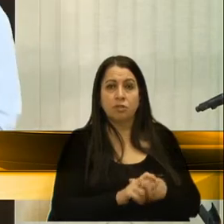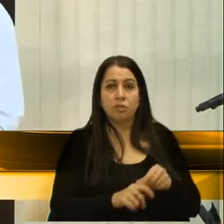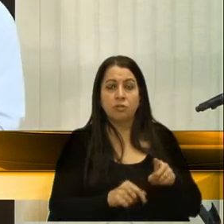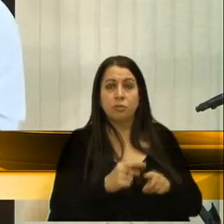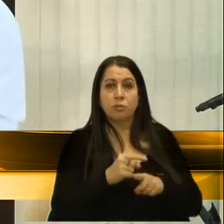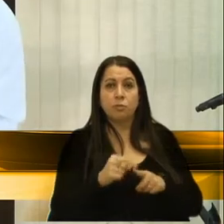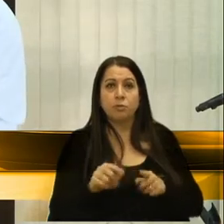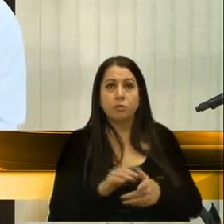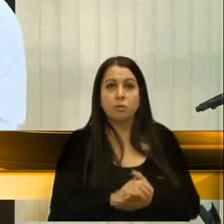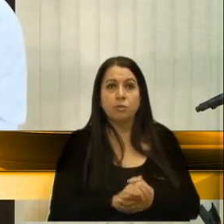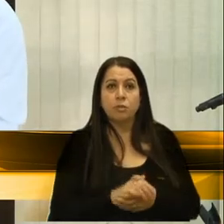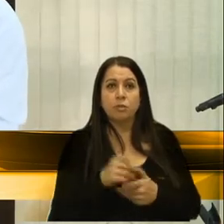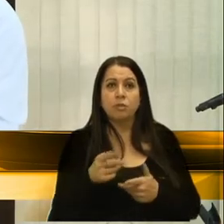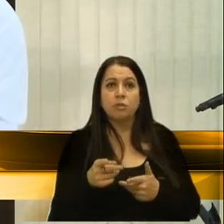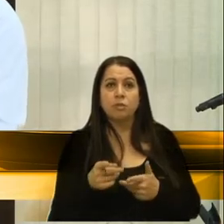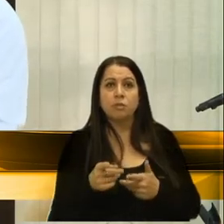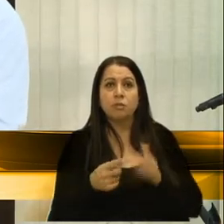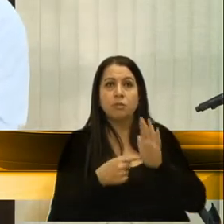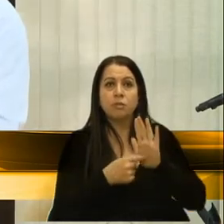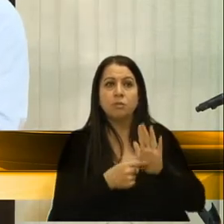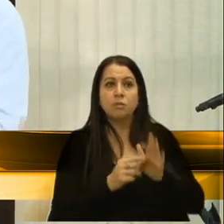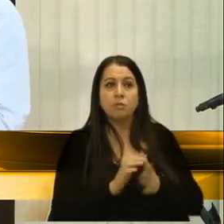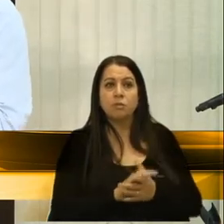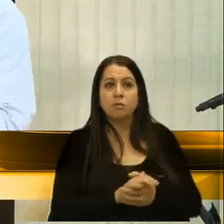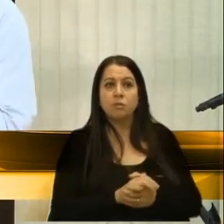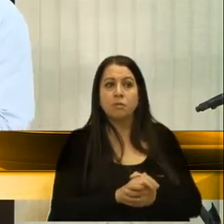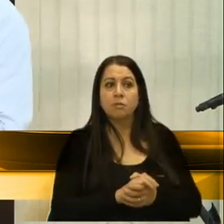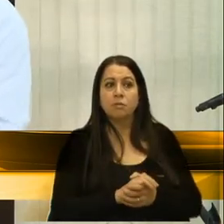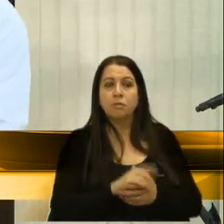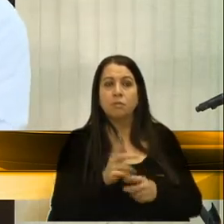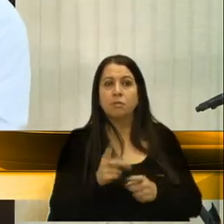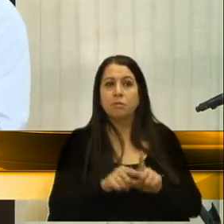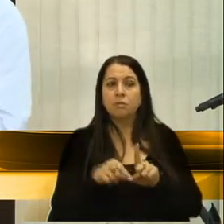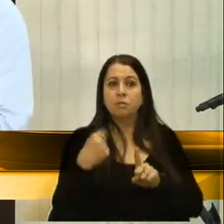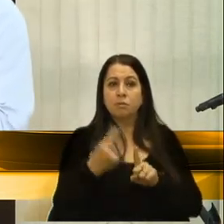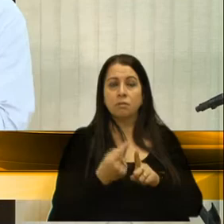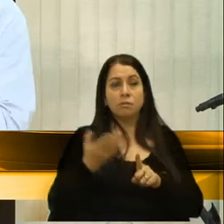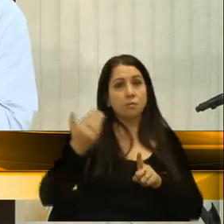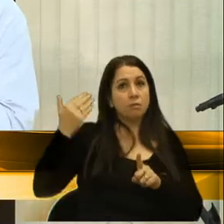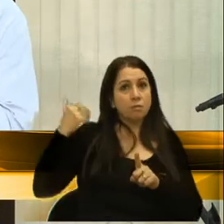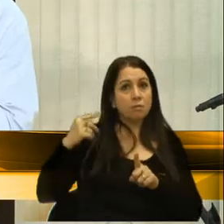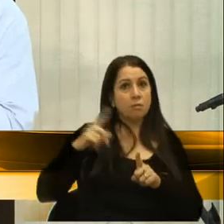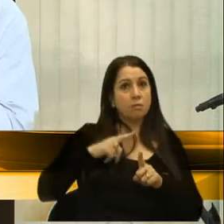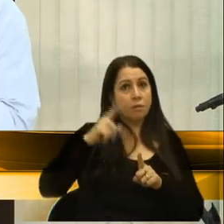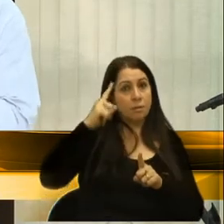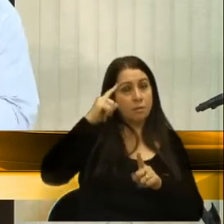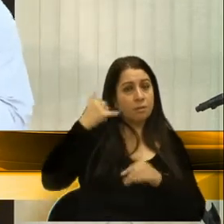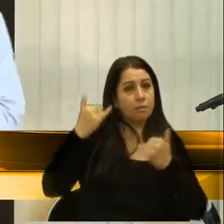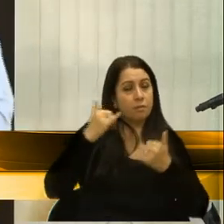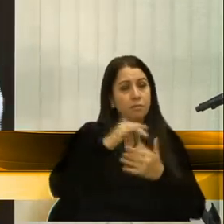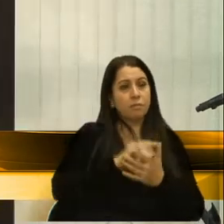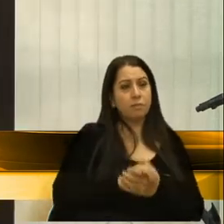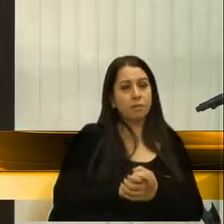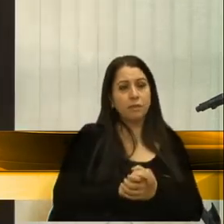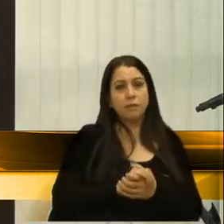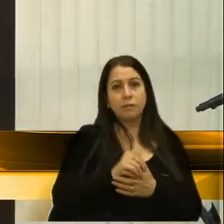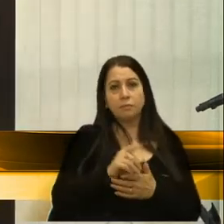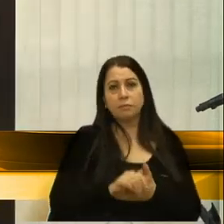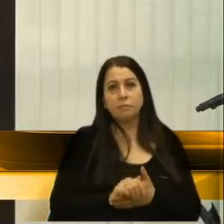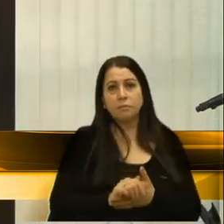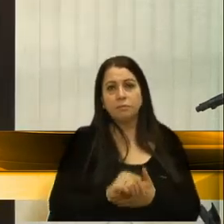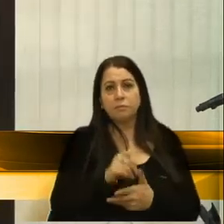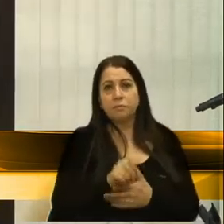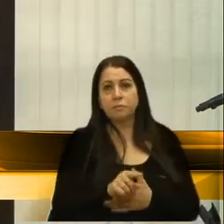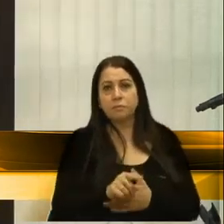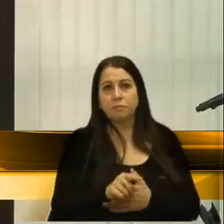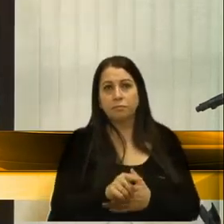aqui um gravador que eu entrevistei muitos de vocês, eu acho, no passado. O Bandê estava brincando que tem uma fita cassete e era assim